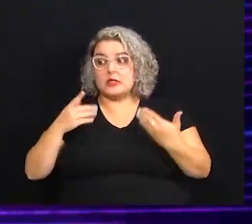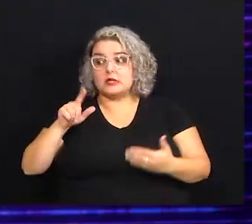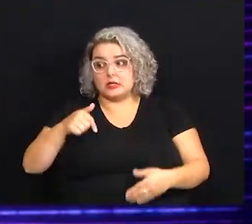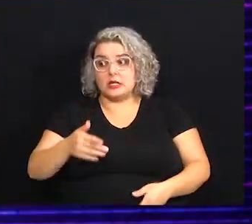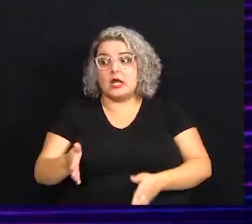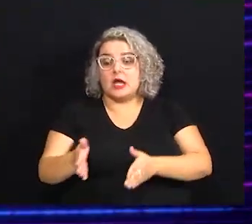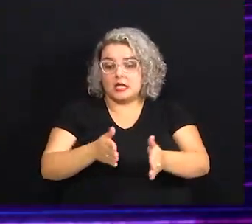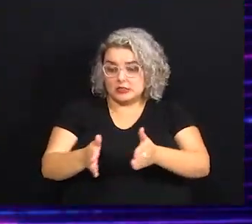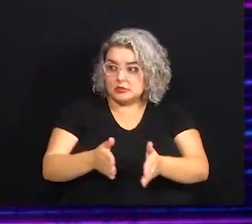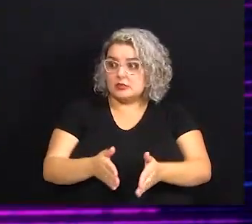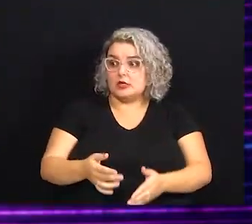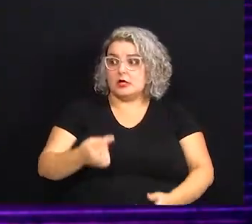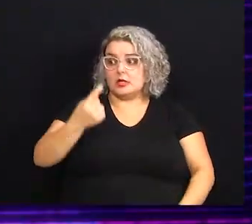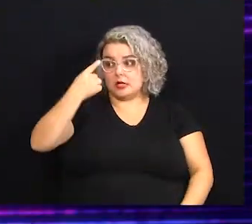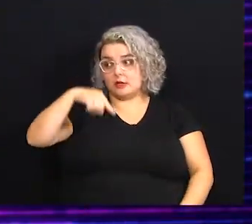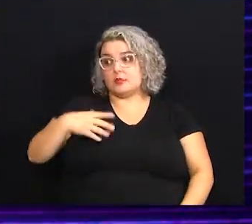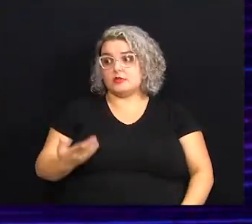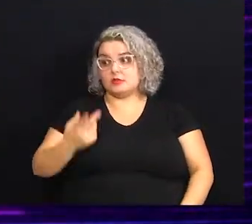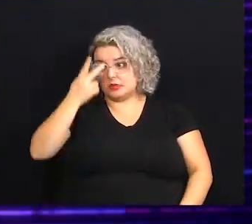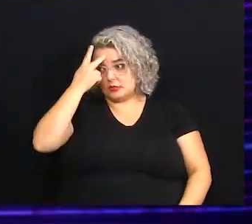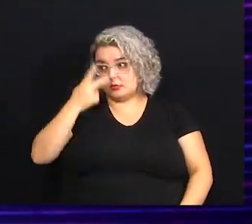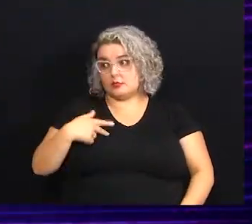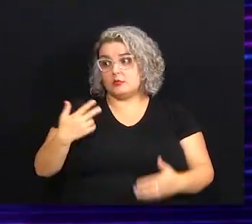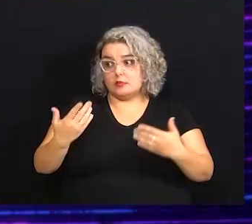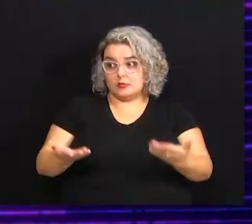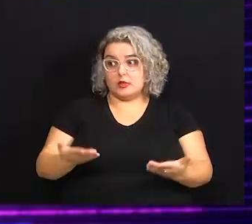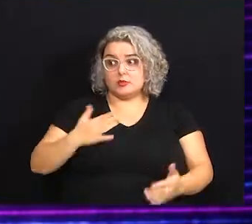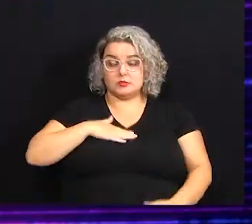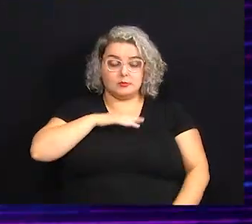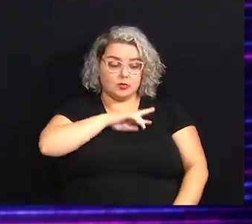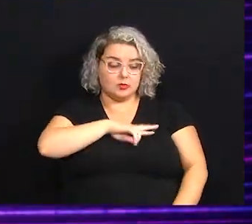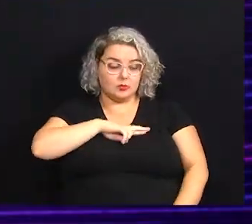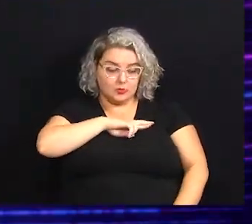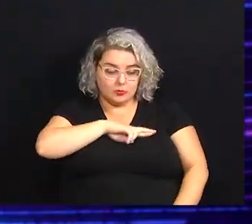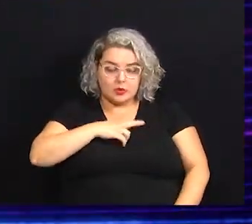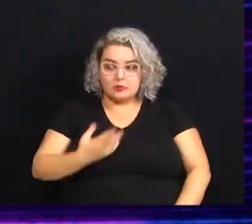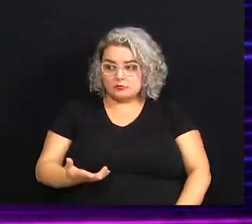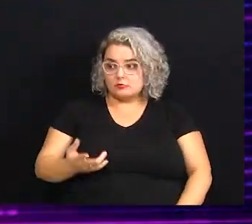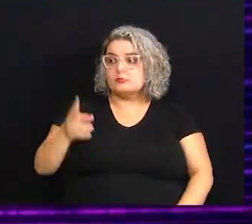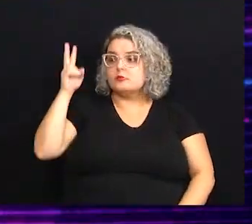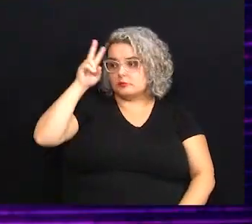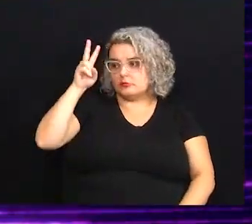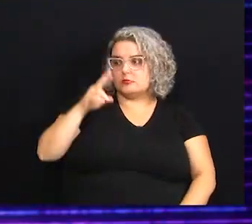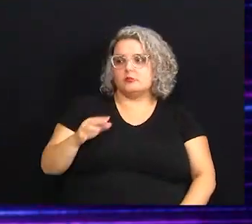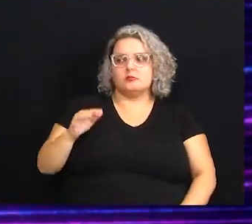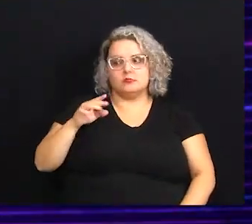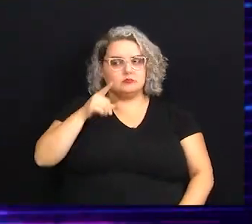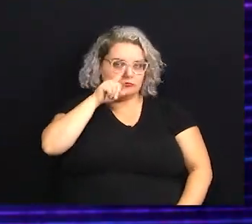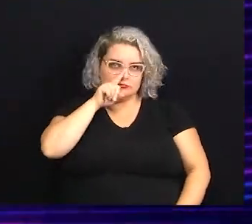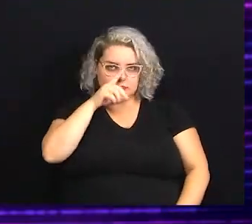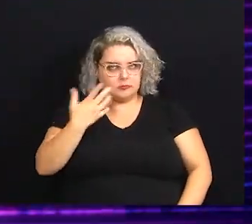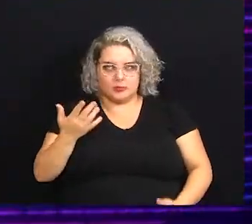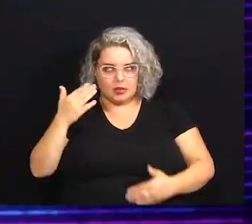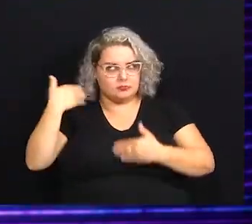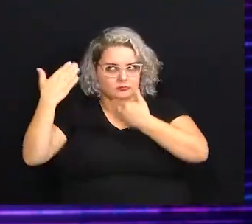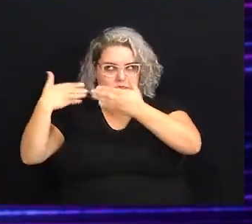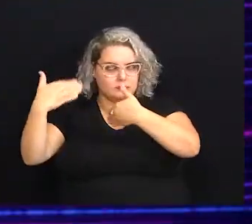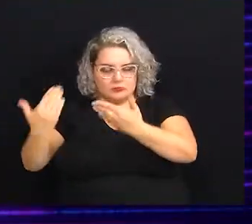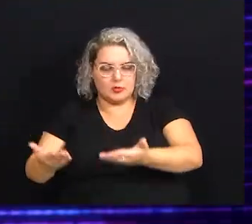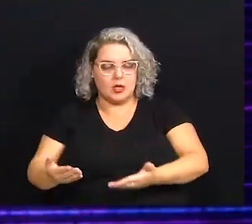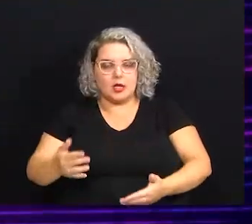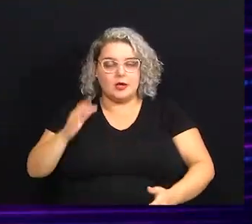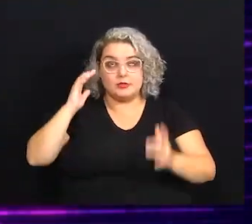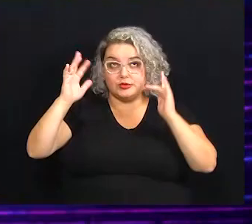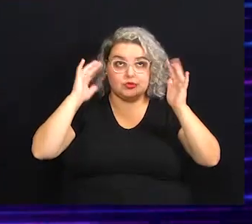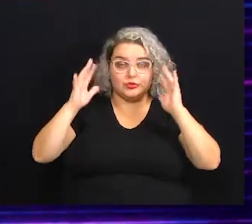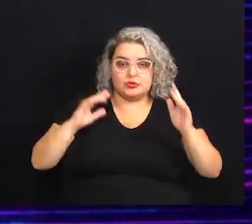acessível e a personalidade dele. No entanto, o meu romance, ele trata de uma história que é ficcional, que se passa na década de 70,